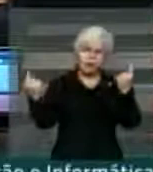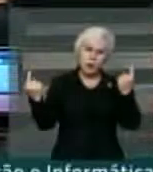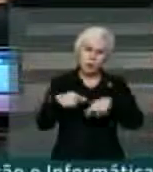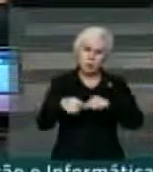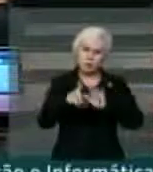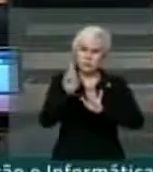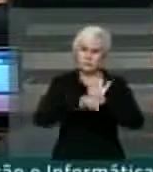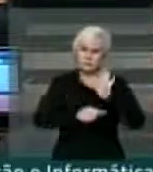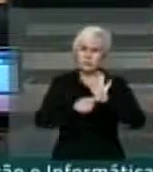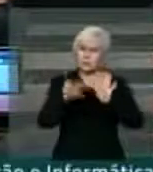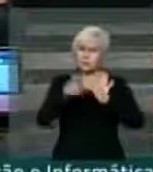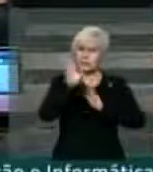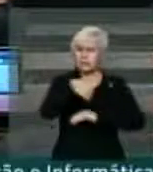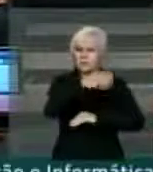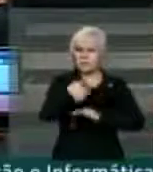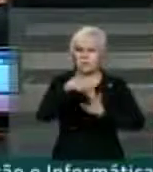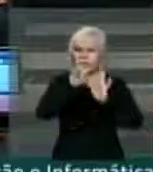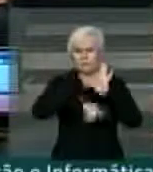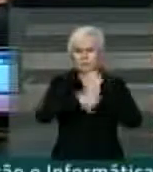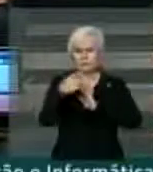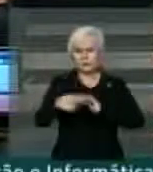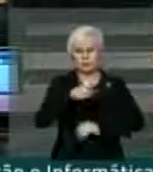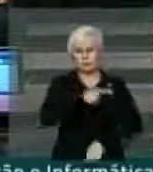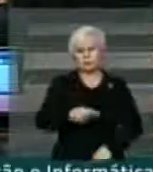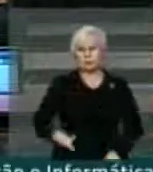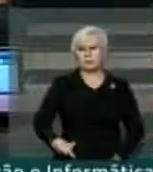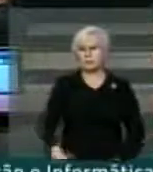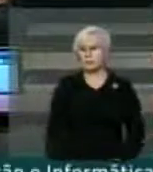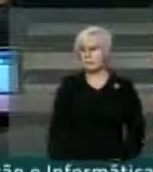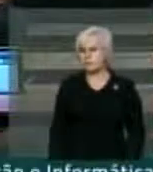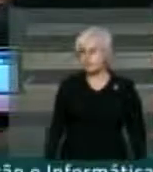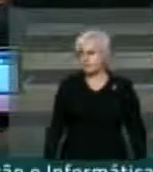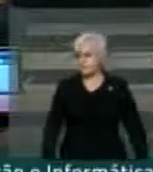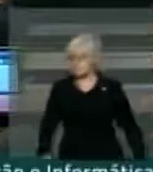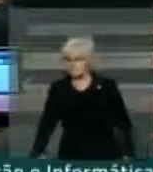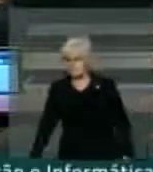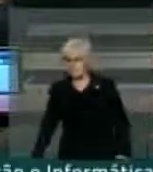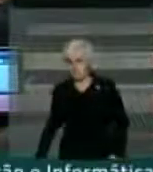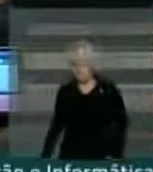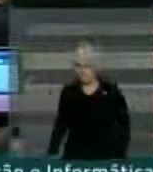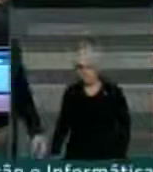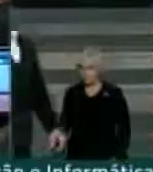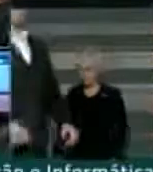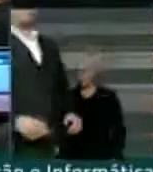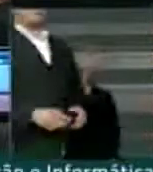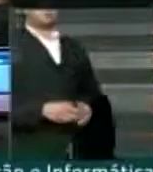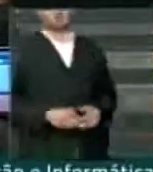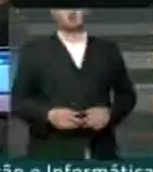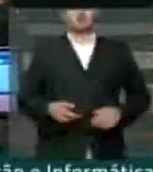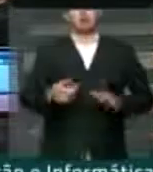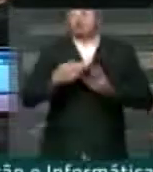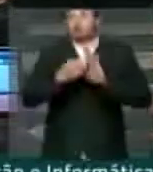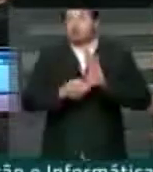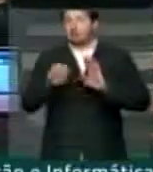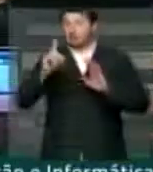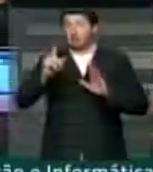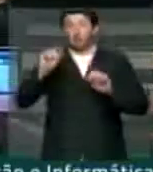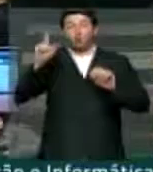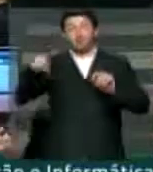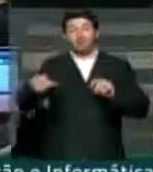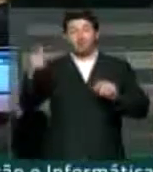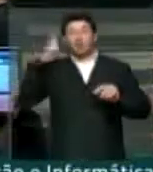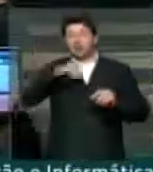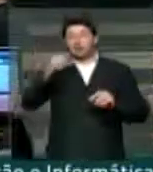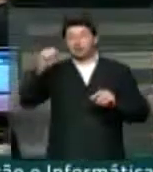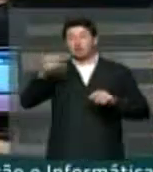prerrogativa dele, aí quer anular o decreto da presidente. Enfim, não se regulamenta aquilo que é conquista constitucional da participação